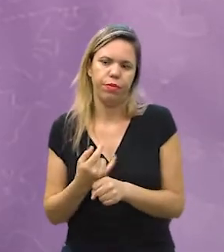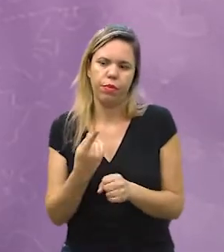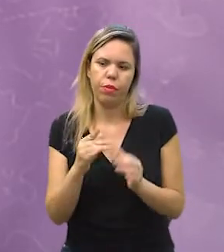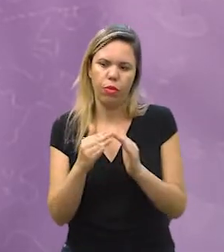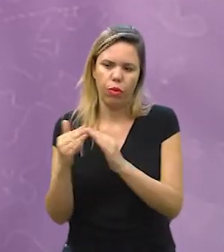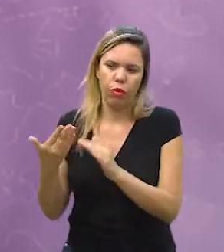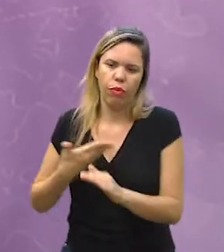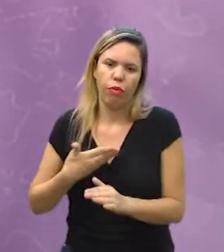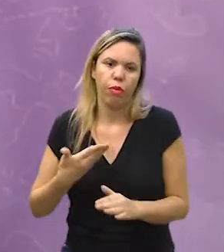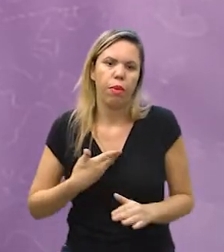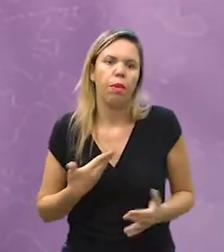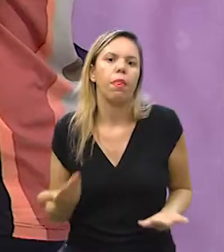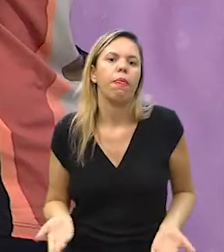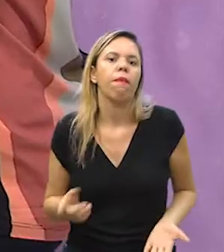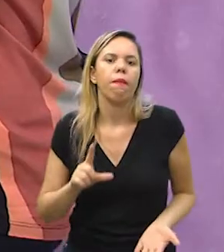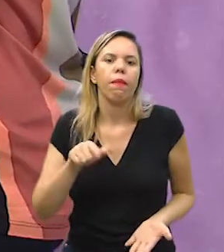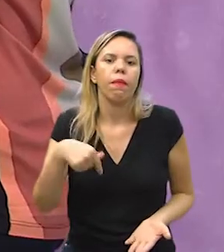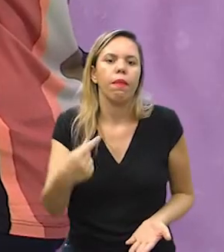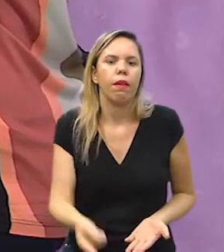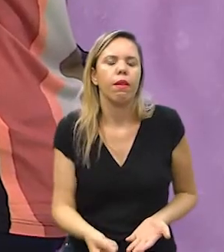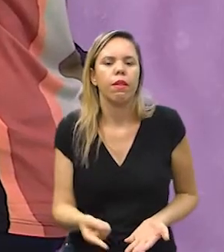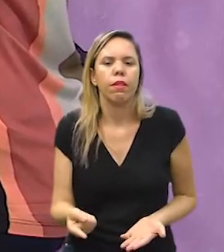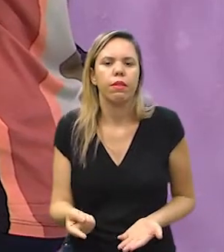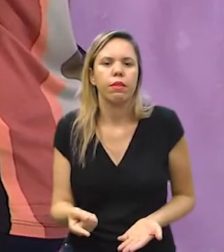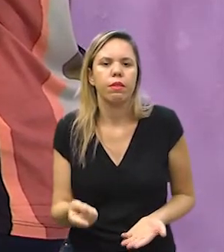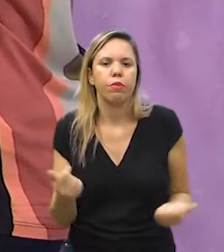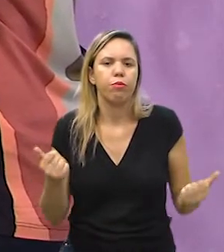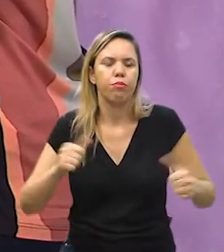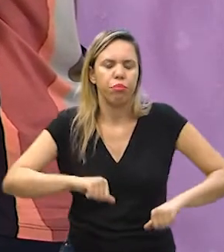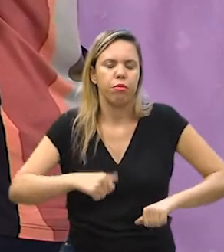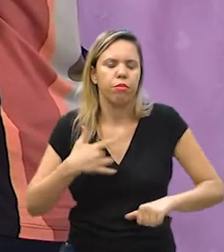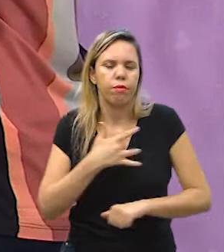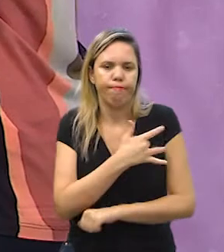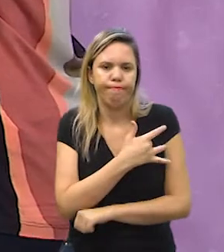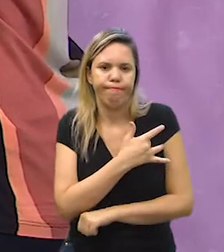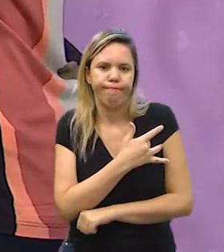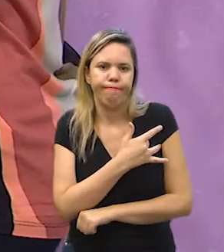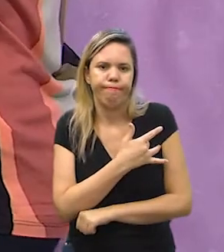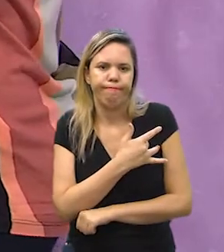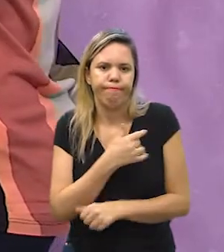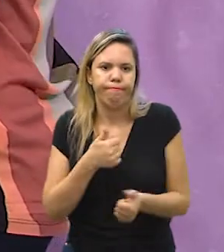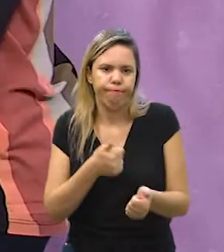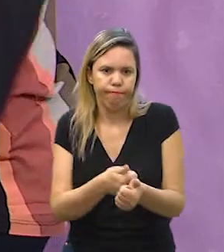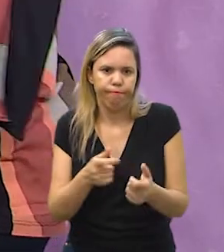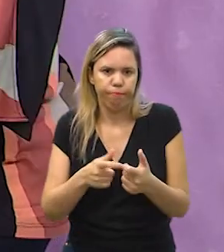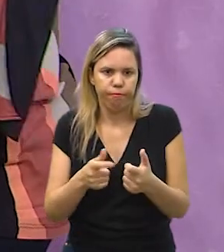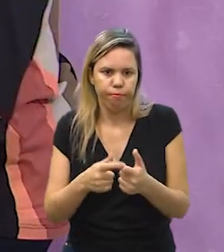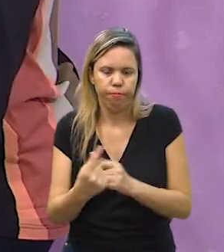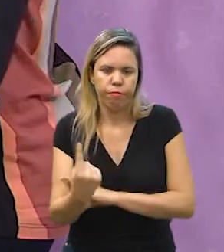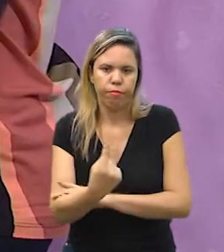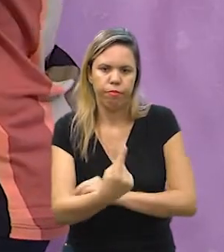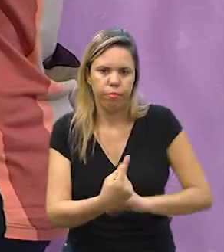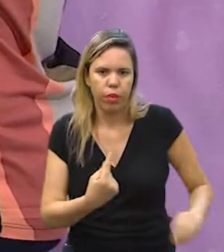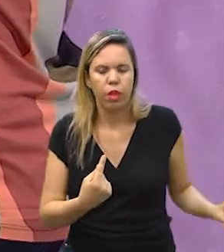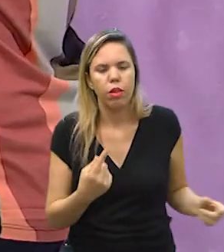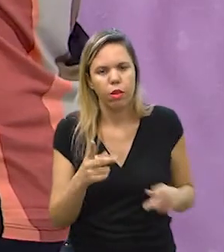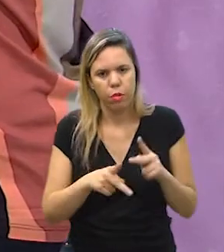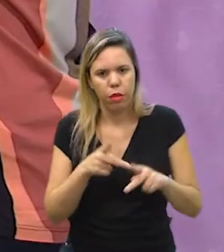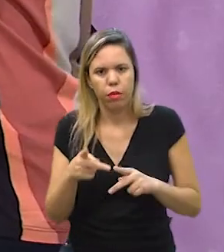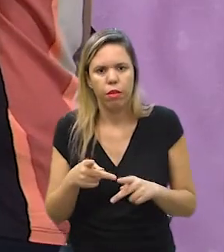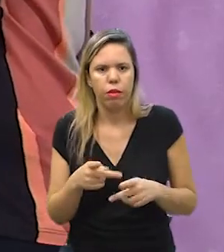vizinho, do amigo, e aí depois vê uma consequência bastante negativa para a saúde. Então, o acompanhamento médico individual é